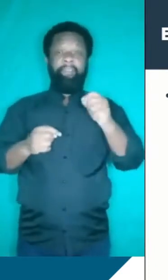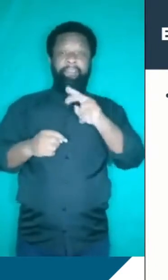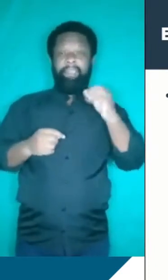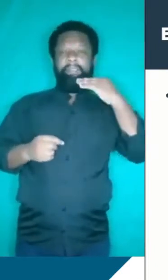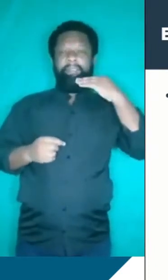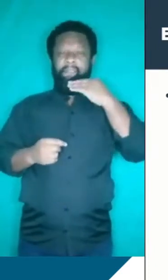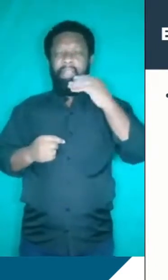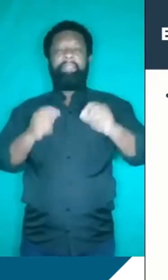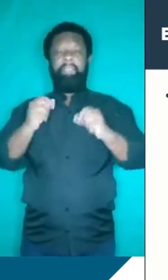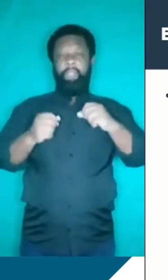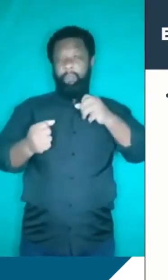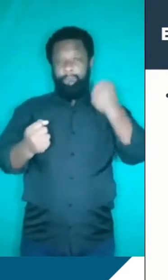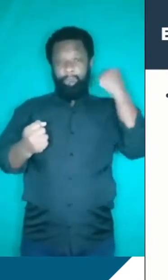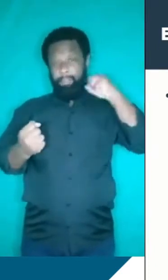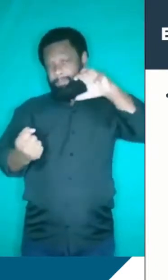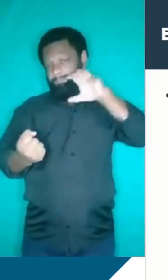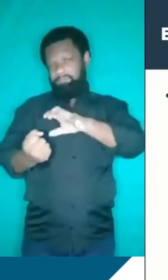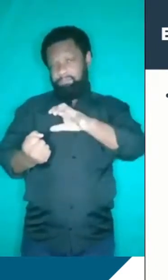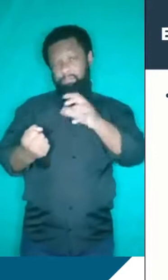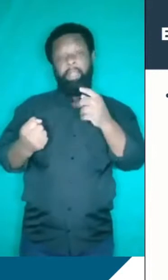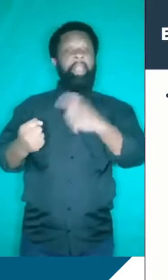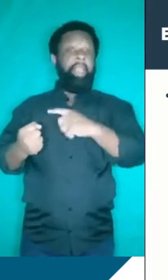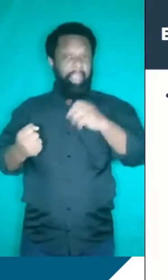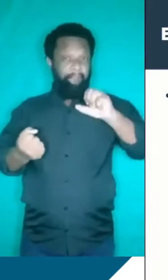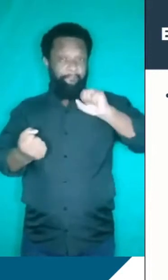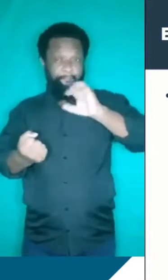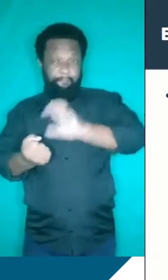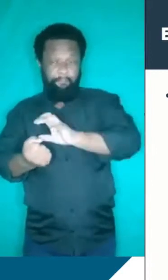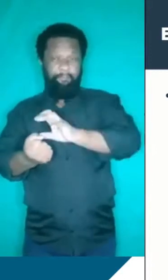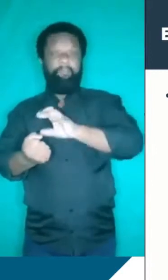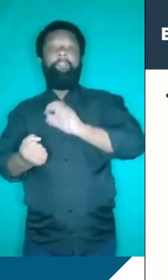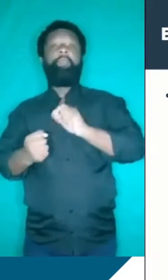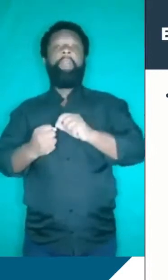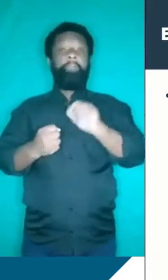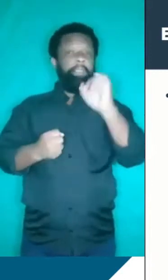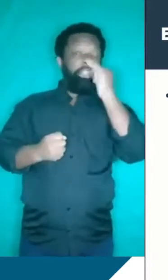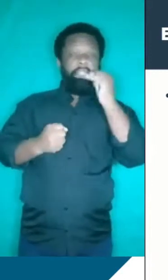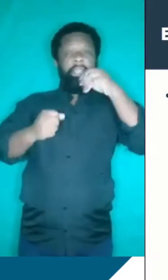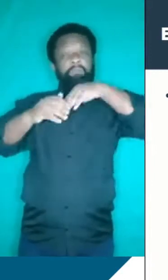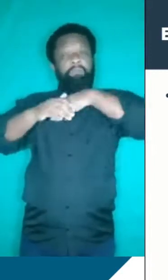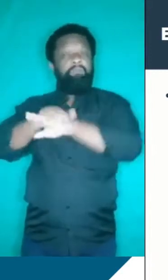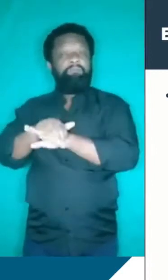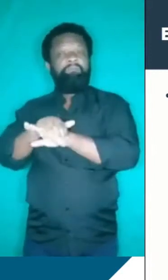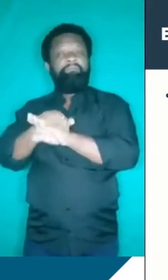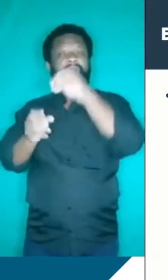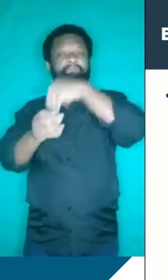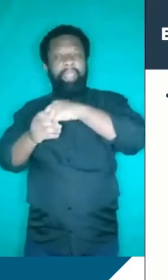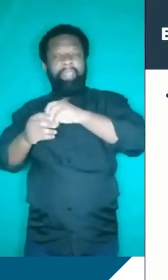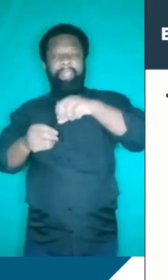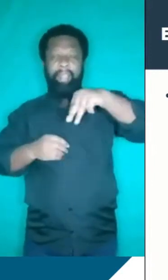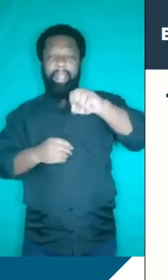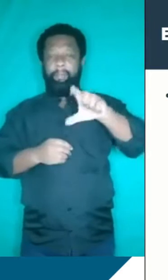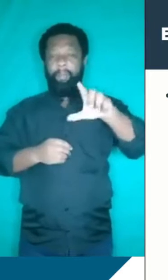eu aplico uma força nessa mola, e essa mola, essa força que eu aplico faz com que a energia seja armazenada nessa mola. E